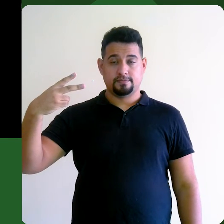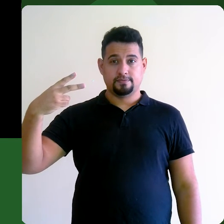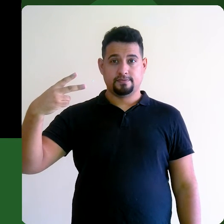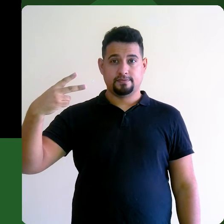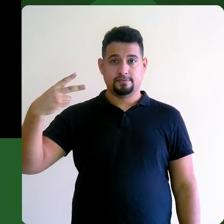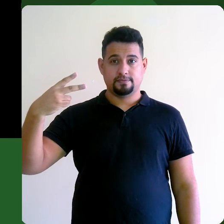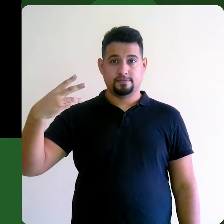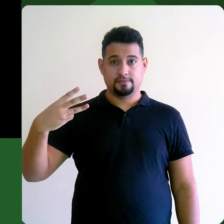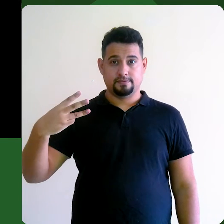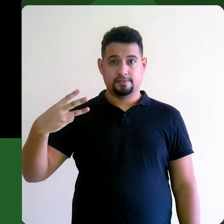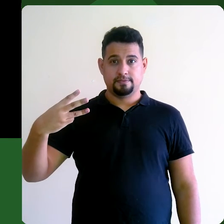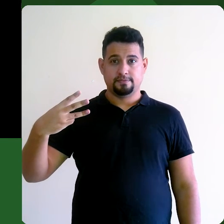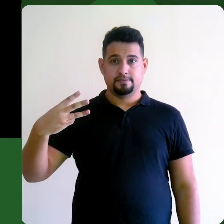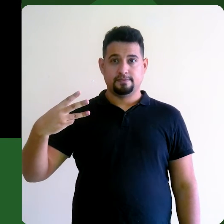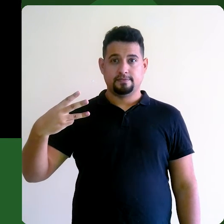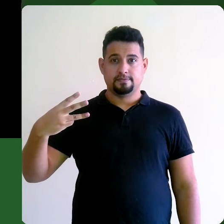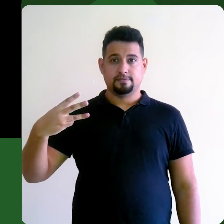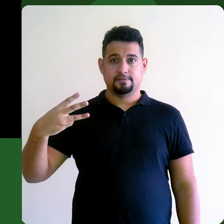2,